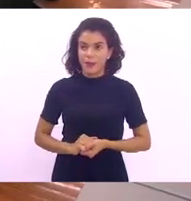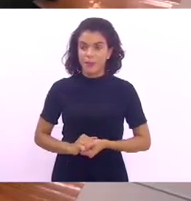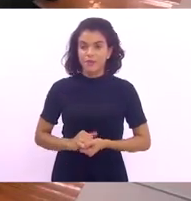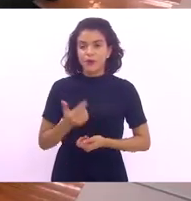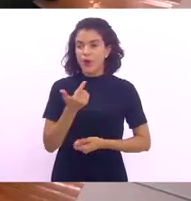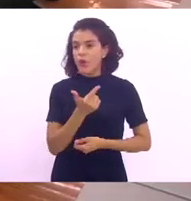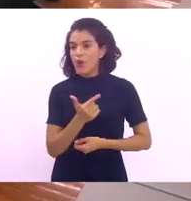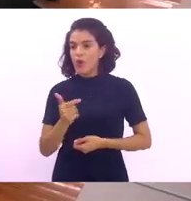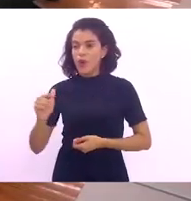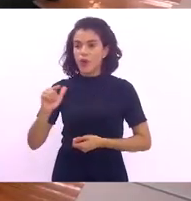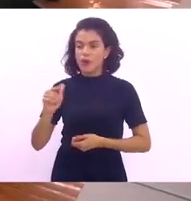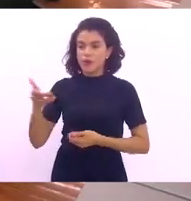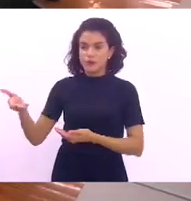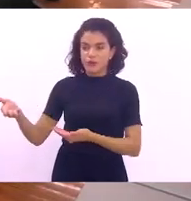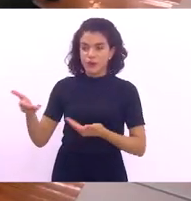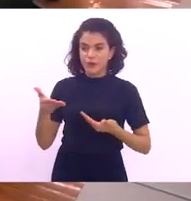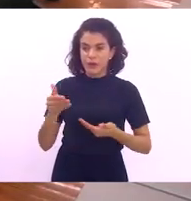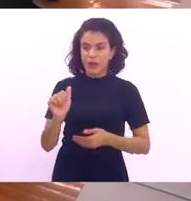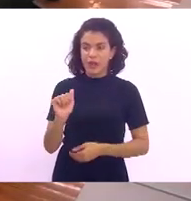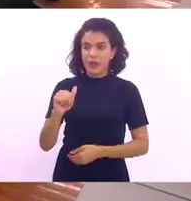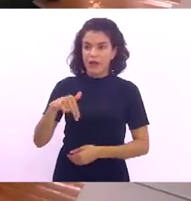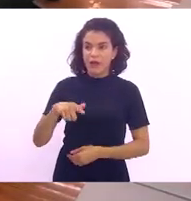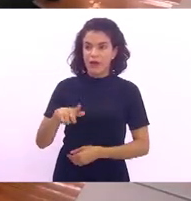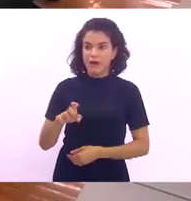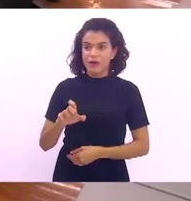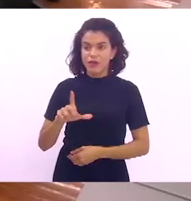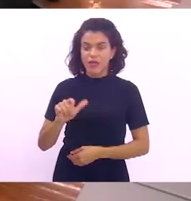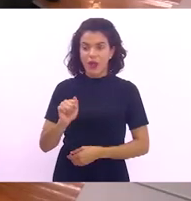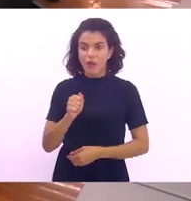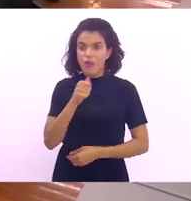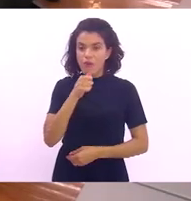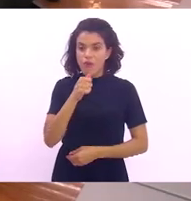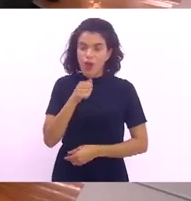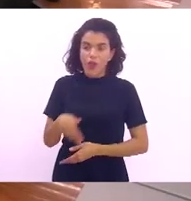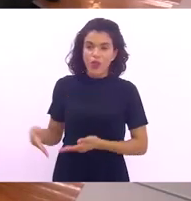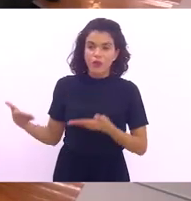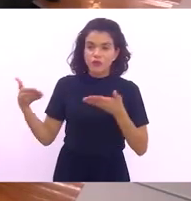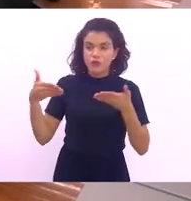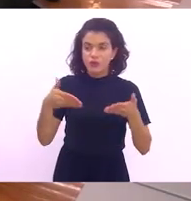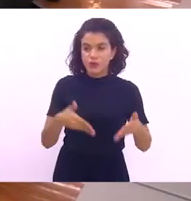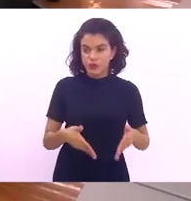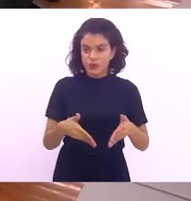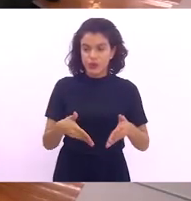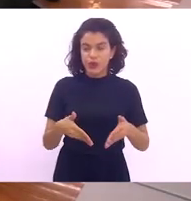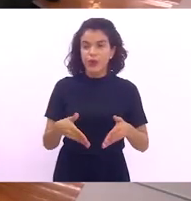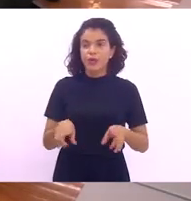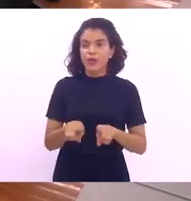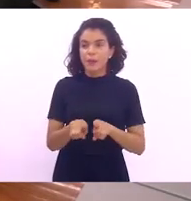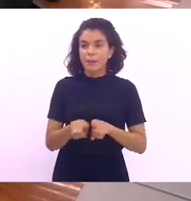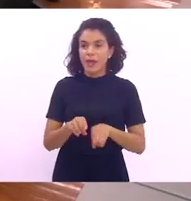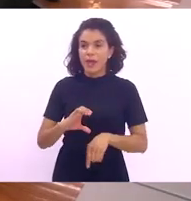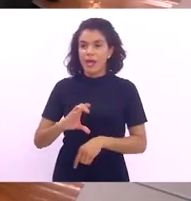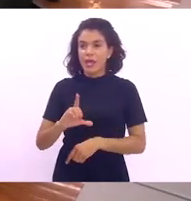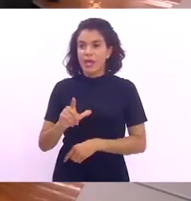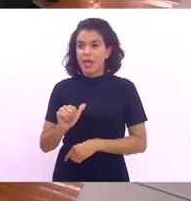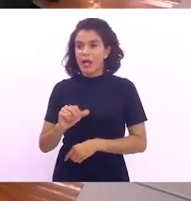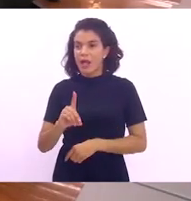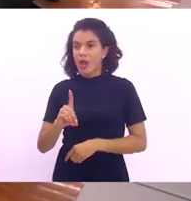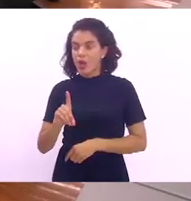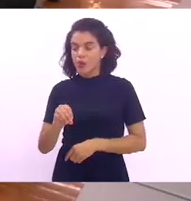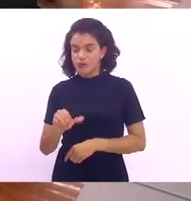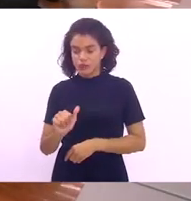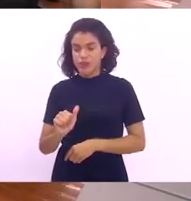outras convidadas a Ângela ainda tá chegando e também a senhora Cláudia tá chegando